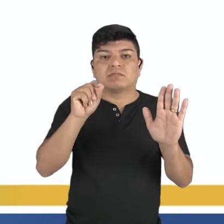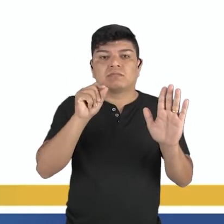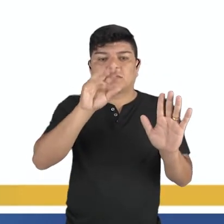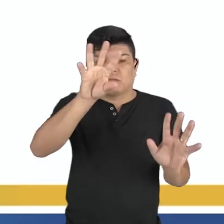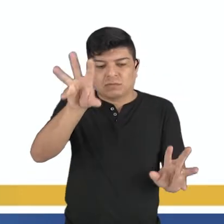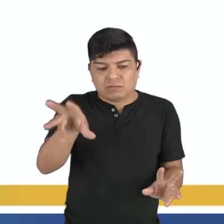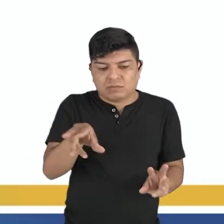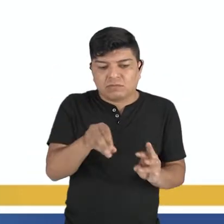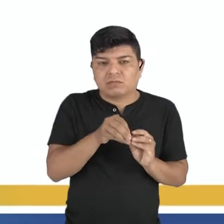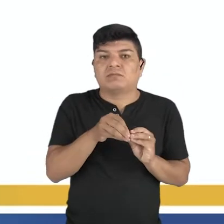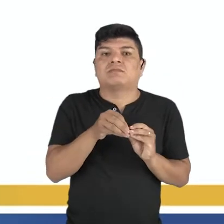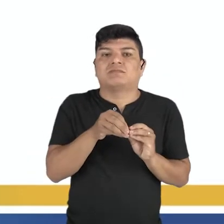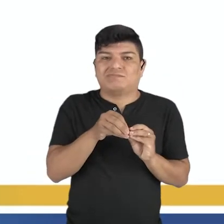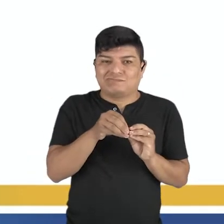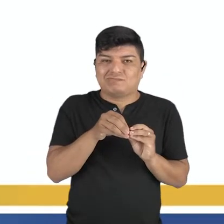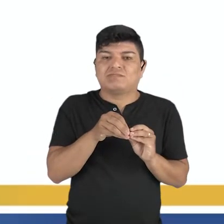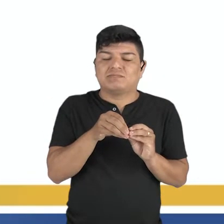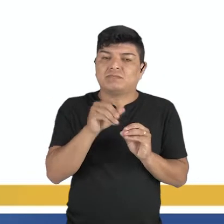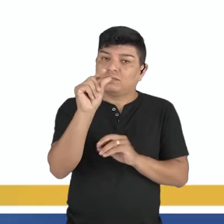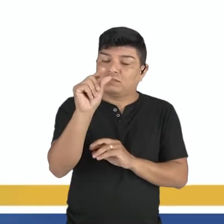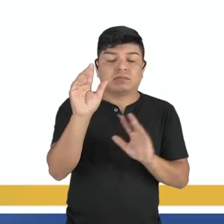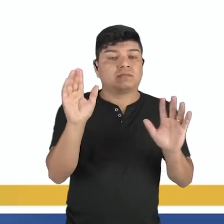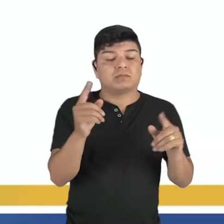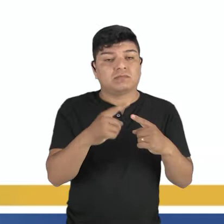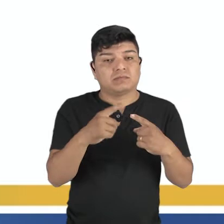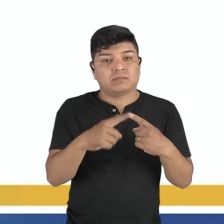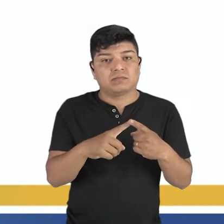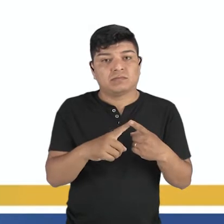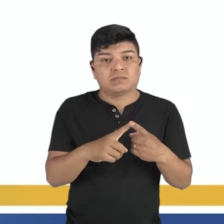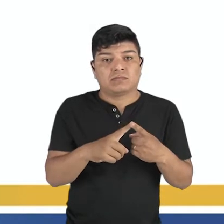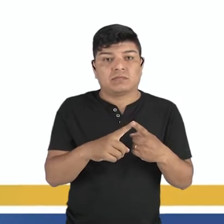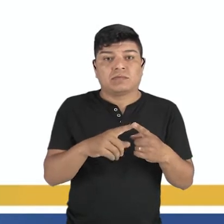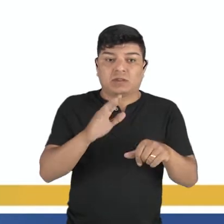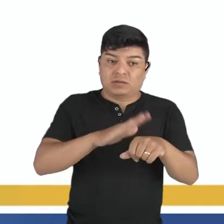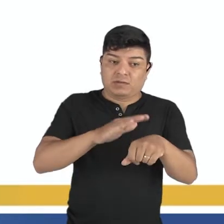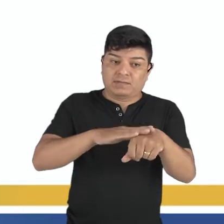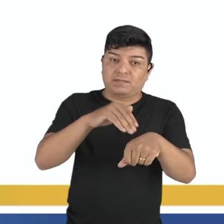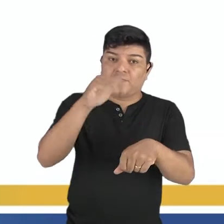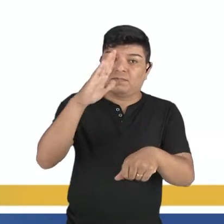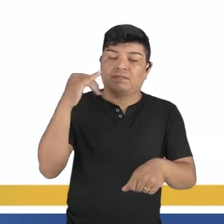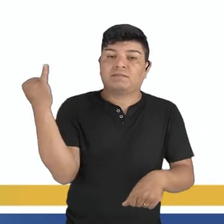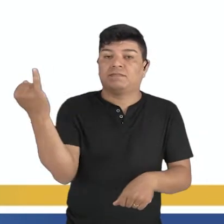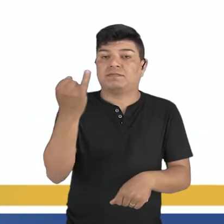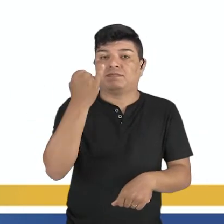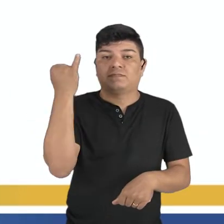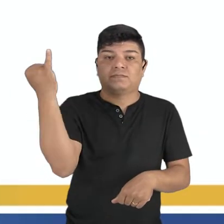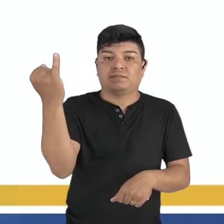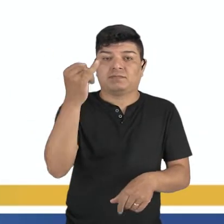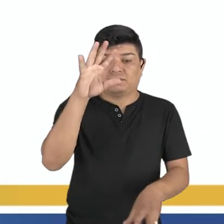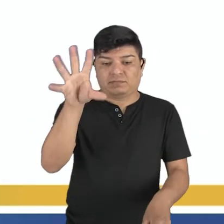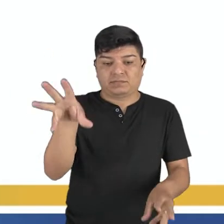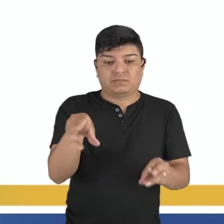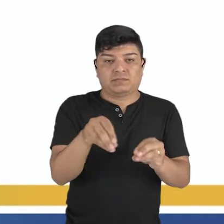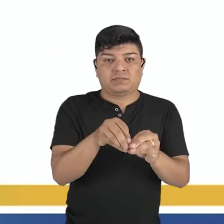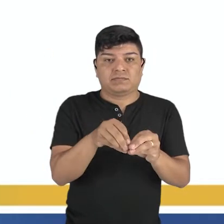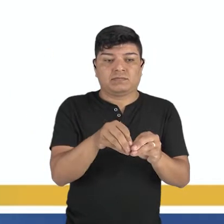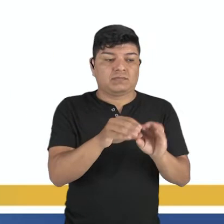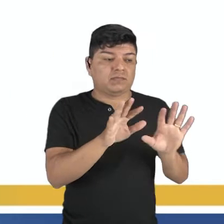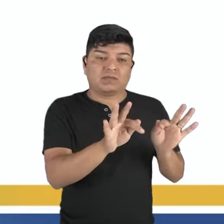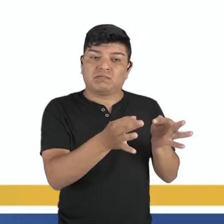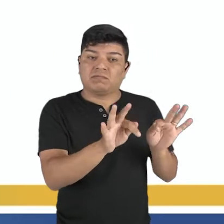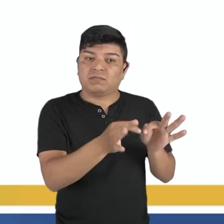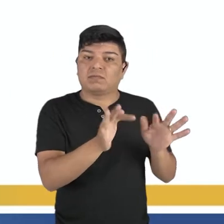condensar, diminuir aquele texto em um, porque você tirou as partes mais importantes e deixou sucinto ali,